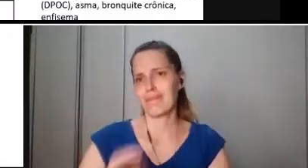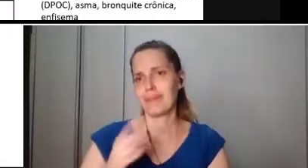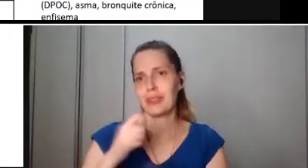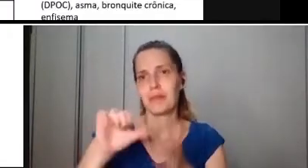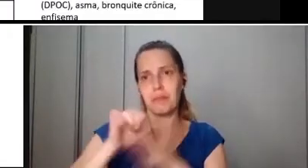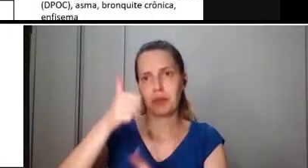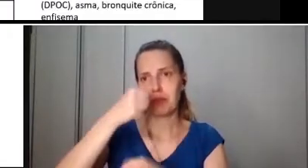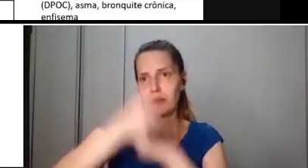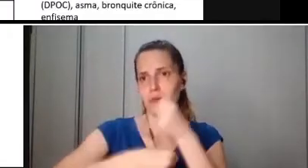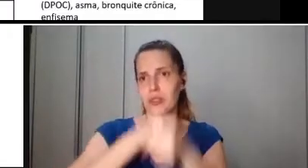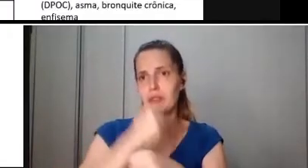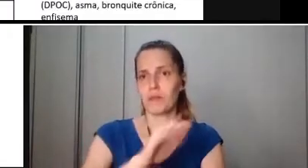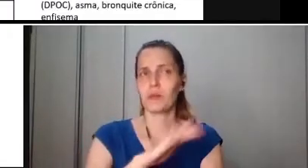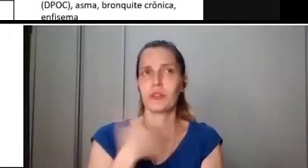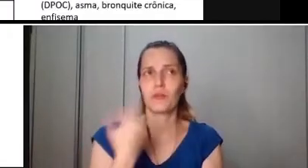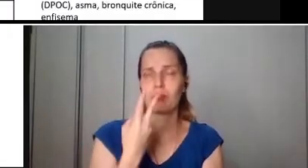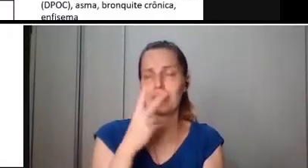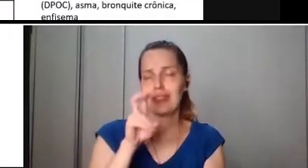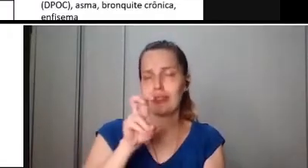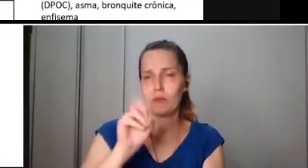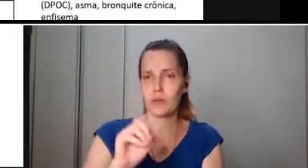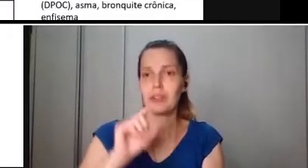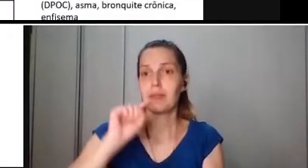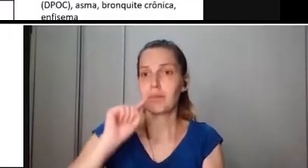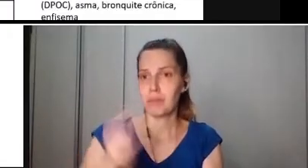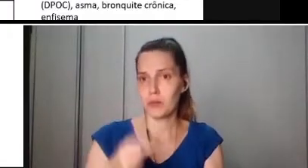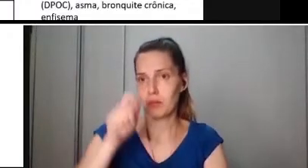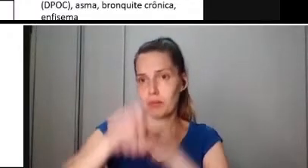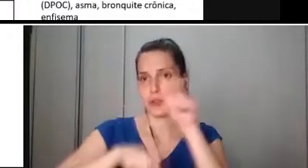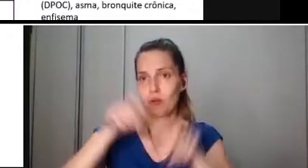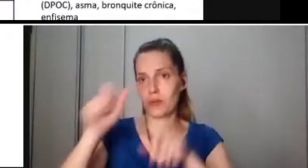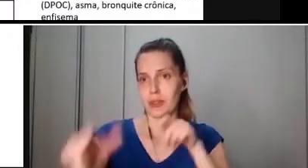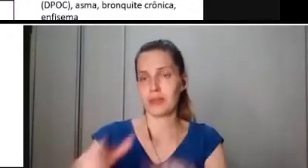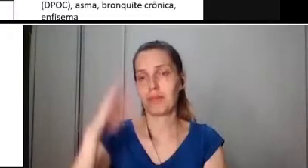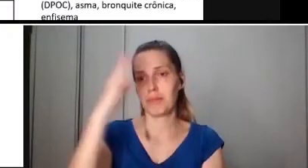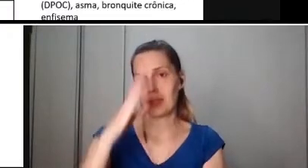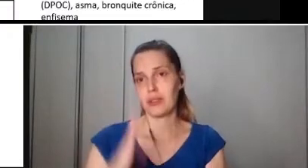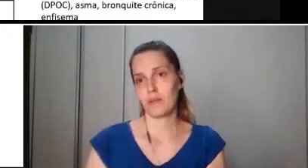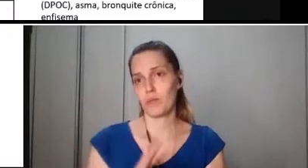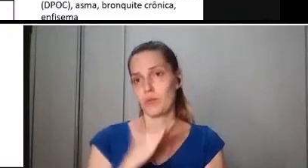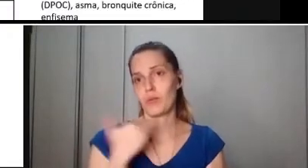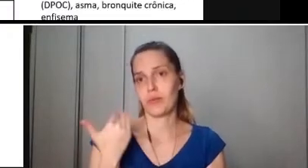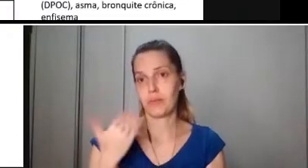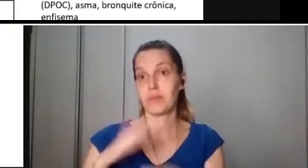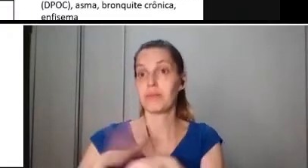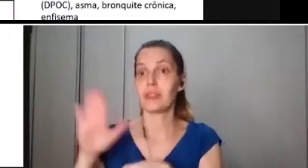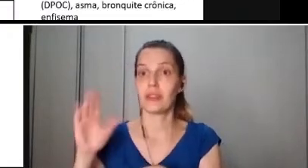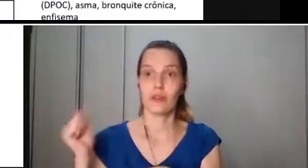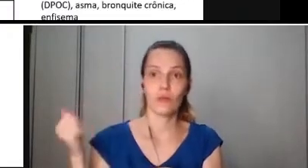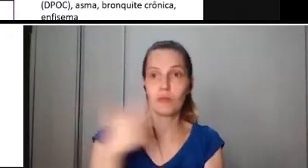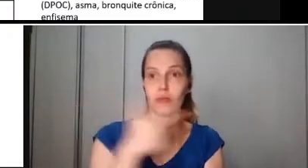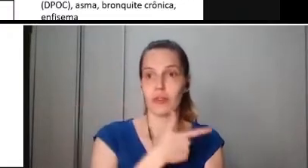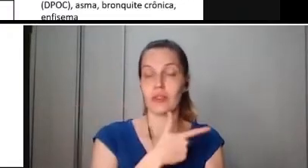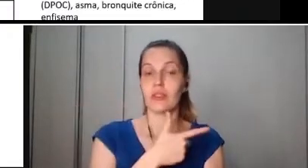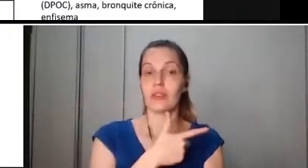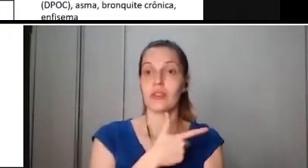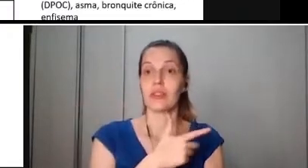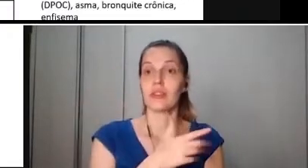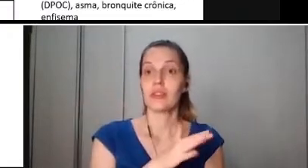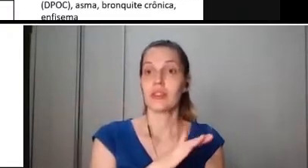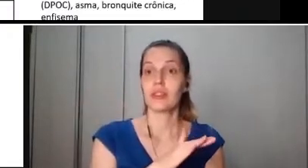morreram aproximadamente 250 mil pessoas no Brasil. Isso foi mais do que as mortes causadas pelos